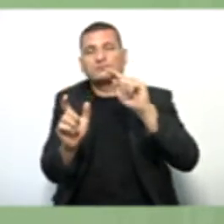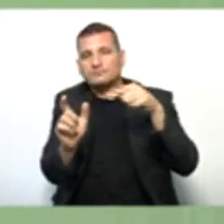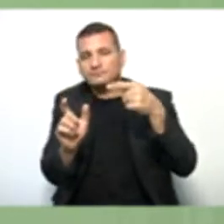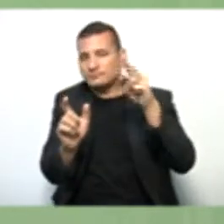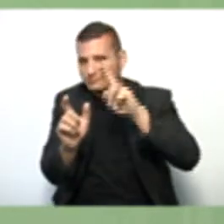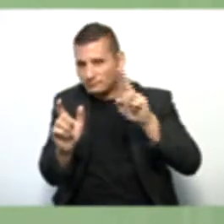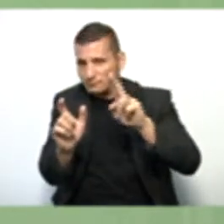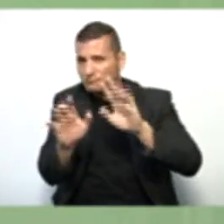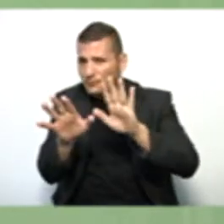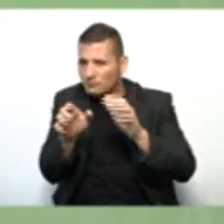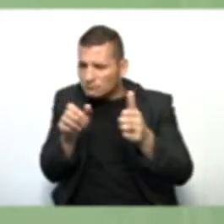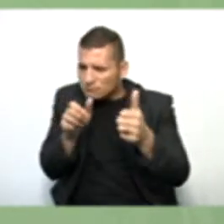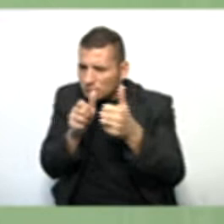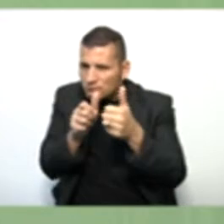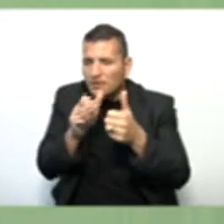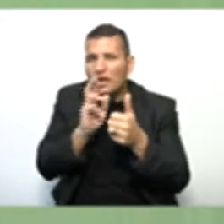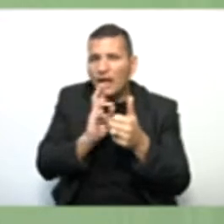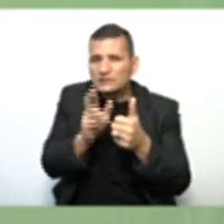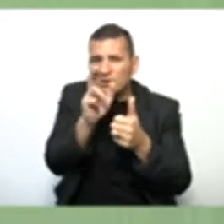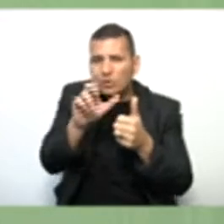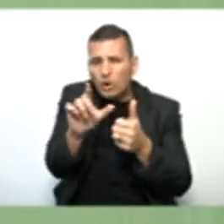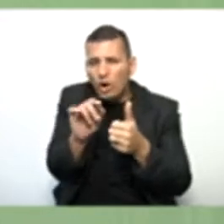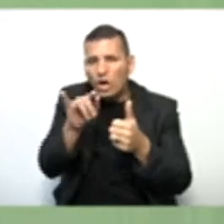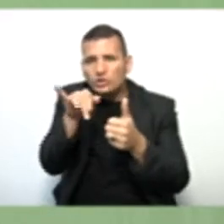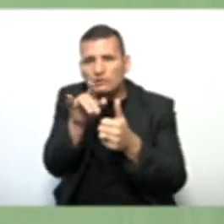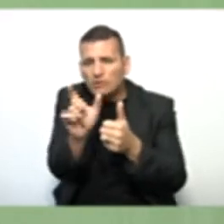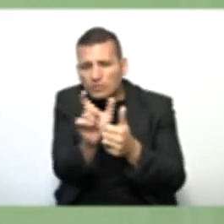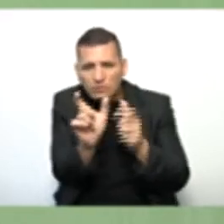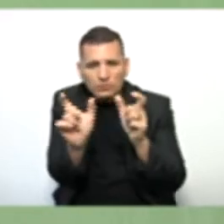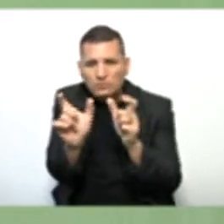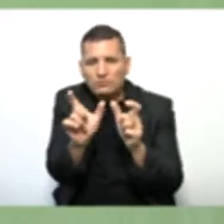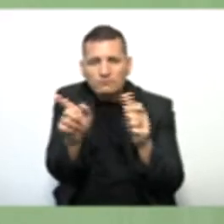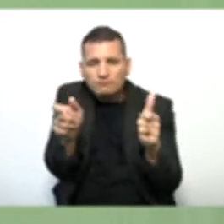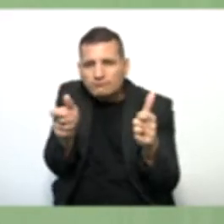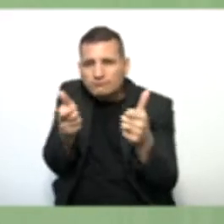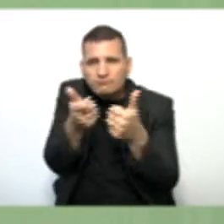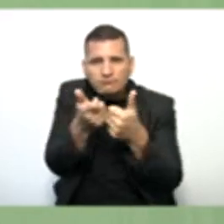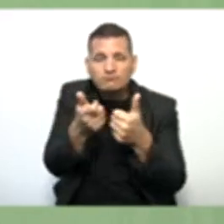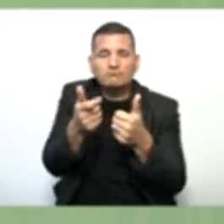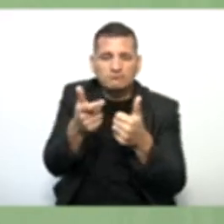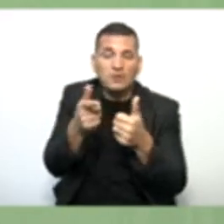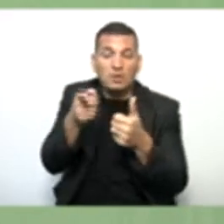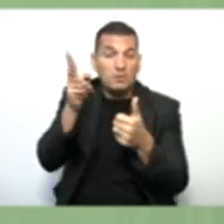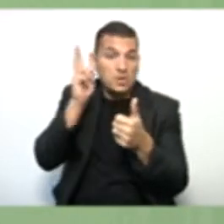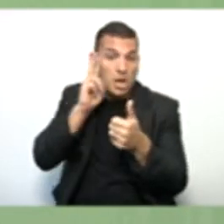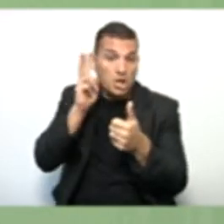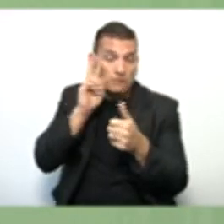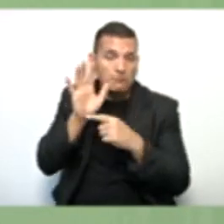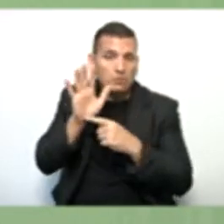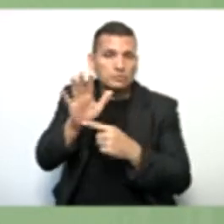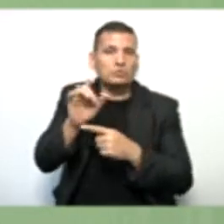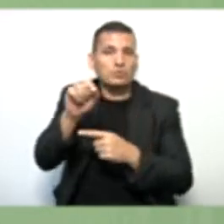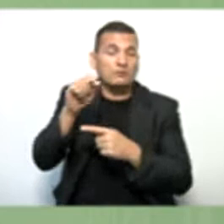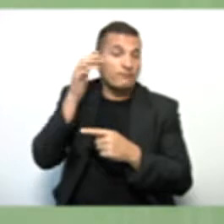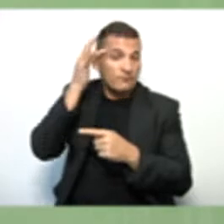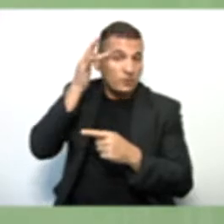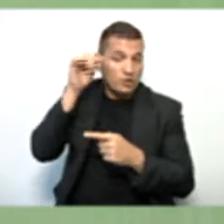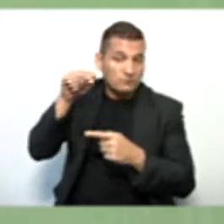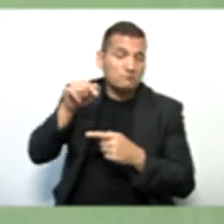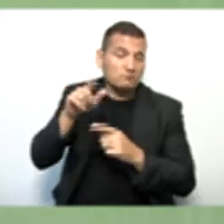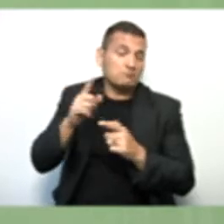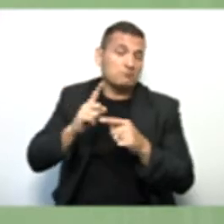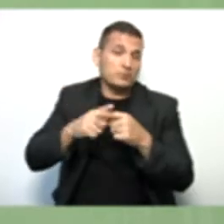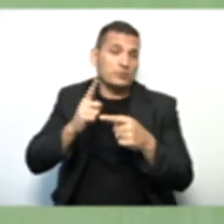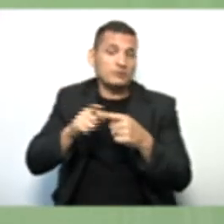já se aproximava um pouco da lógica, então indícios históricos, relatos históricos, mostraram que ele foi o criador da lógica justamente por causa disso, tá? Essa